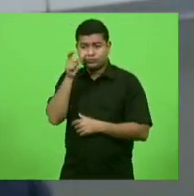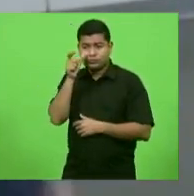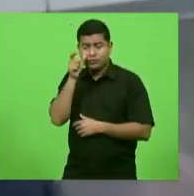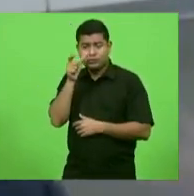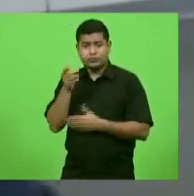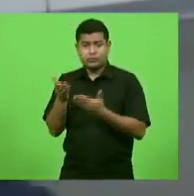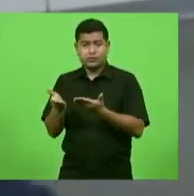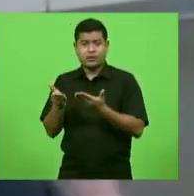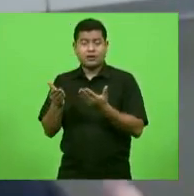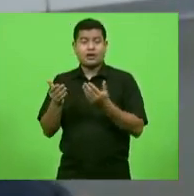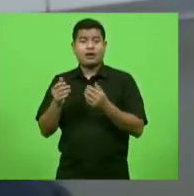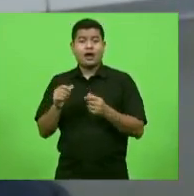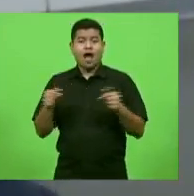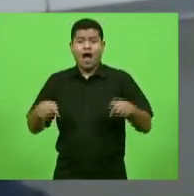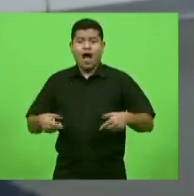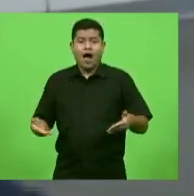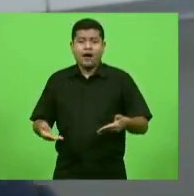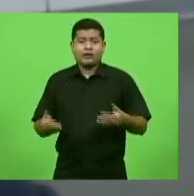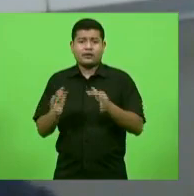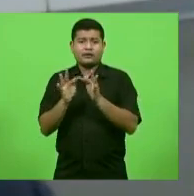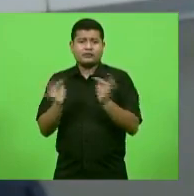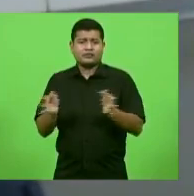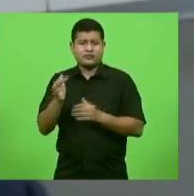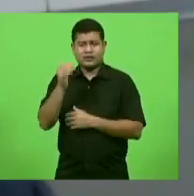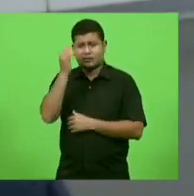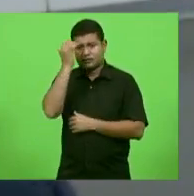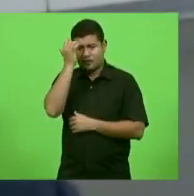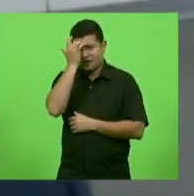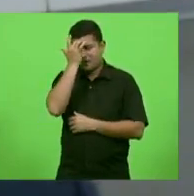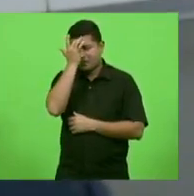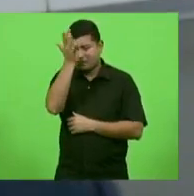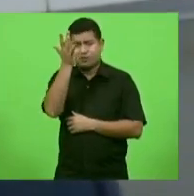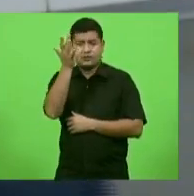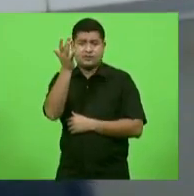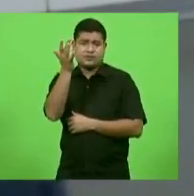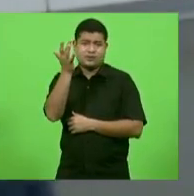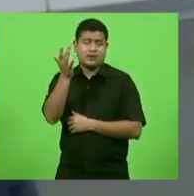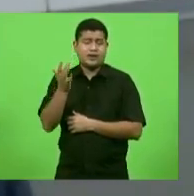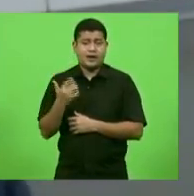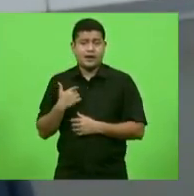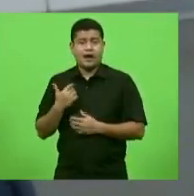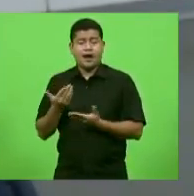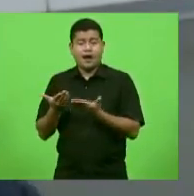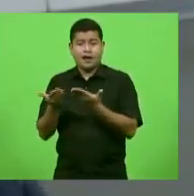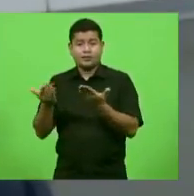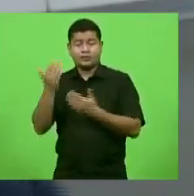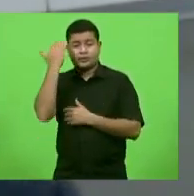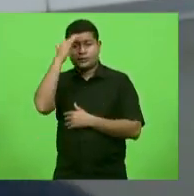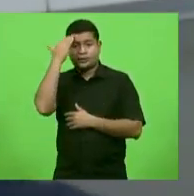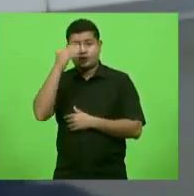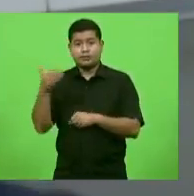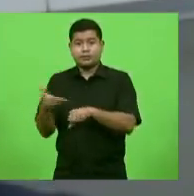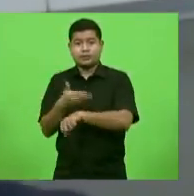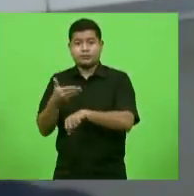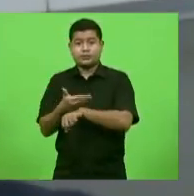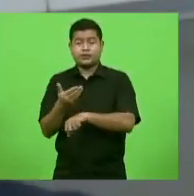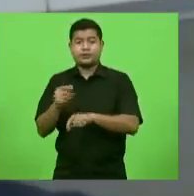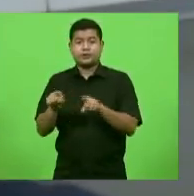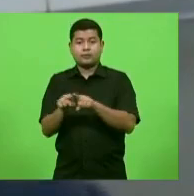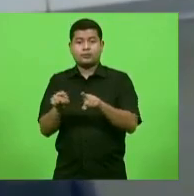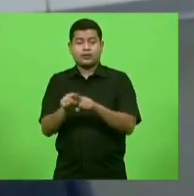é muito simples compreender a direta participação e irresponsabilidade do governador Carlos